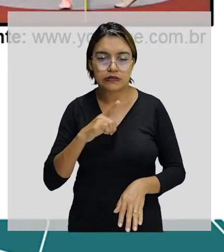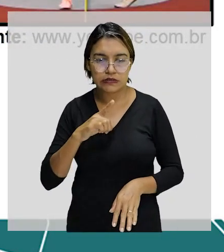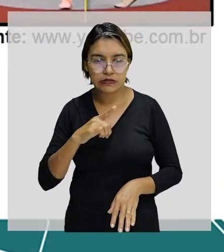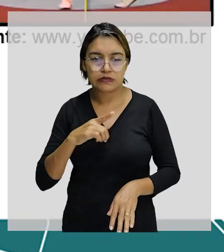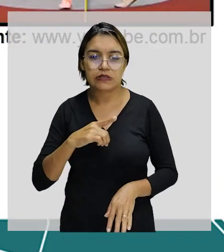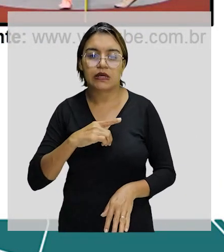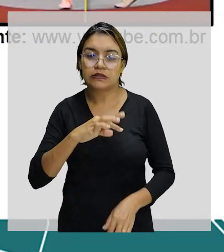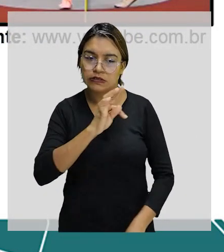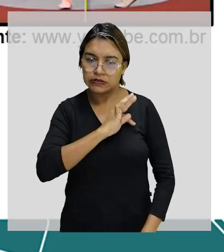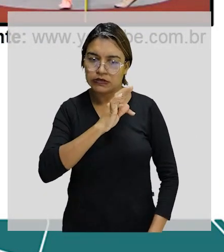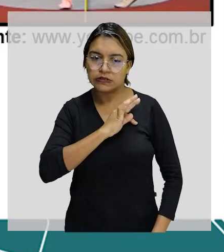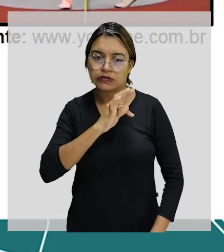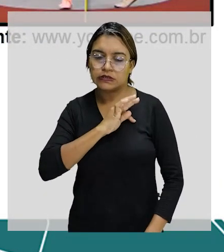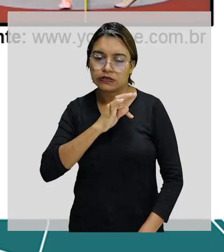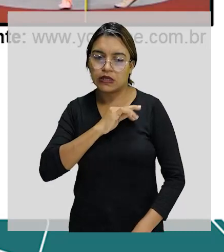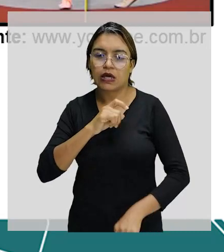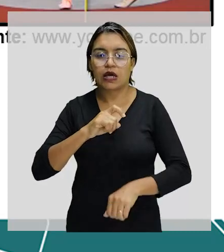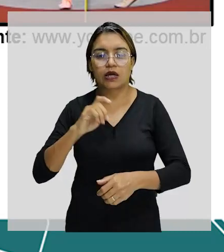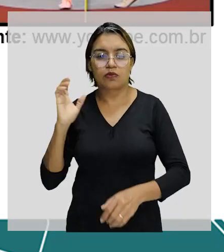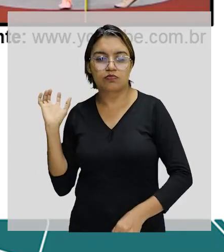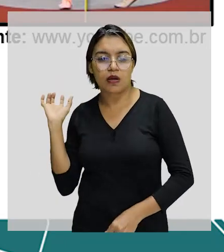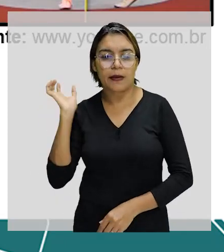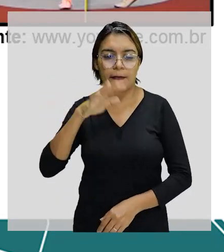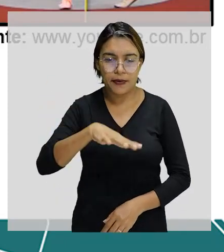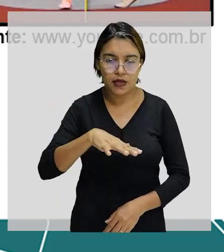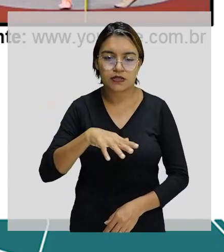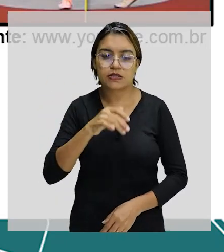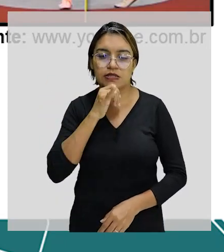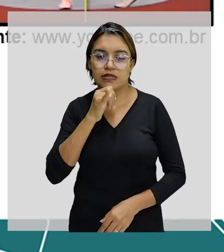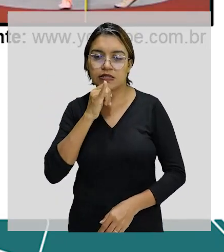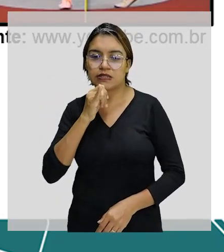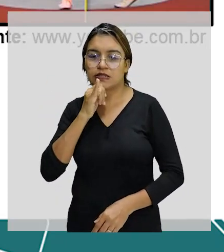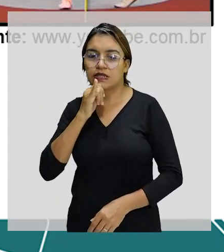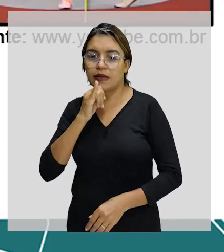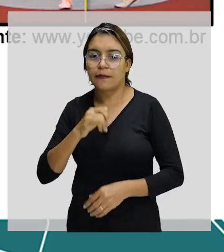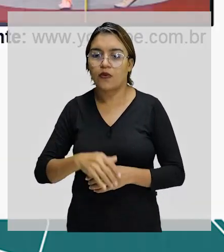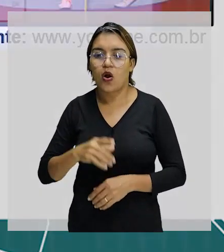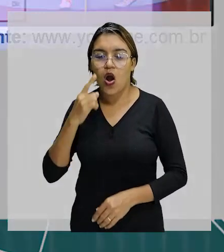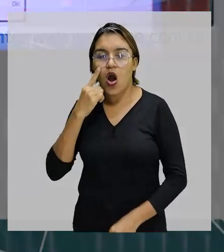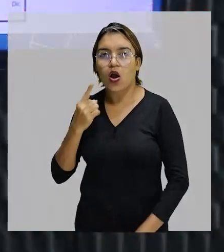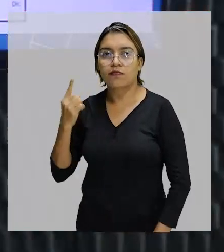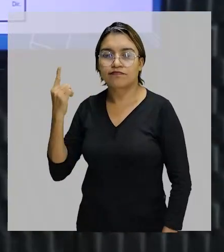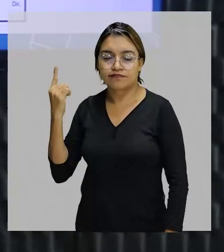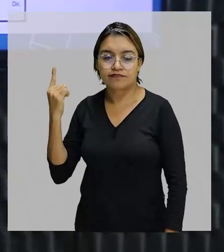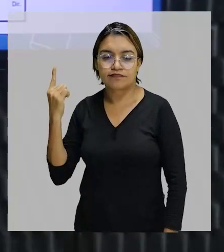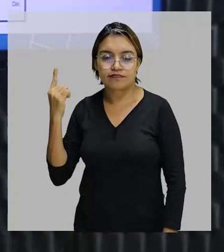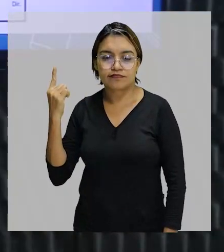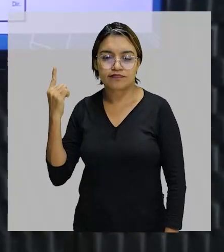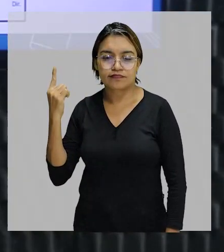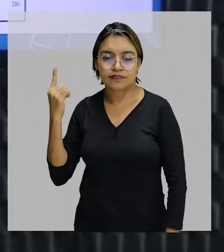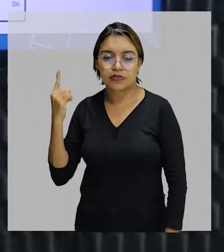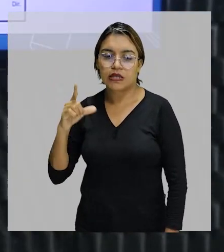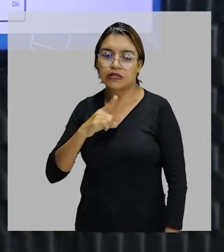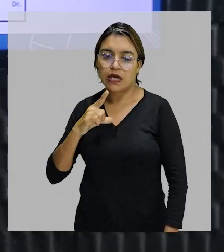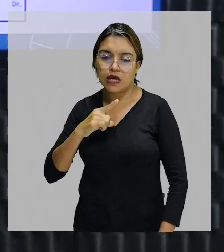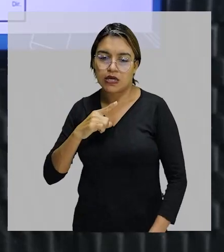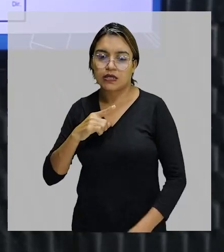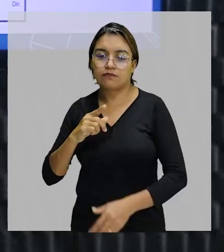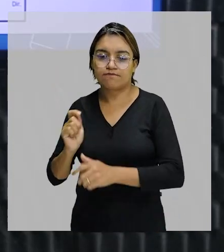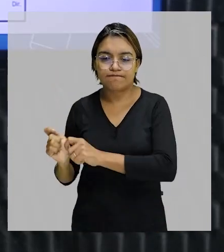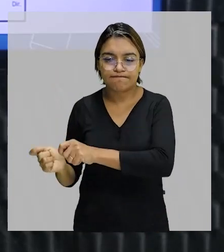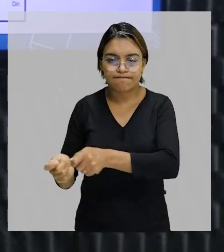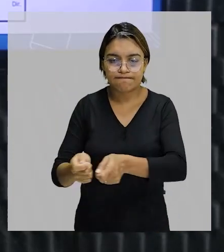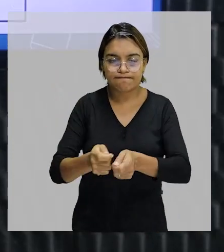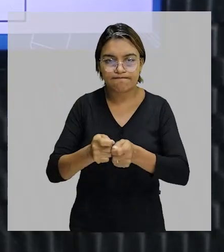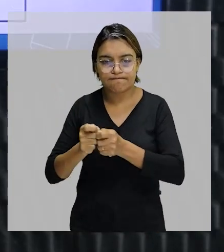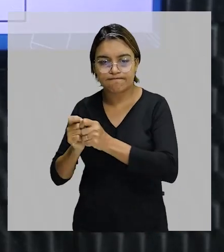técnicas de arremesso, que é o arremesso em rotação, o atleta realiza um giro dentro da área de lançamento e assim tentar